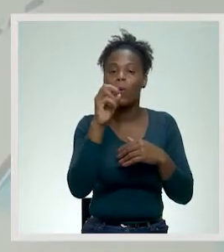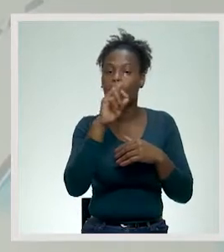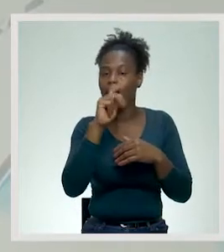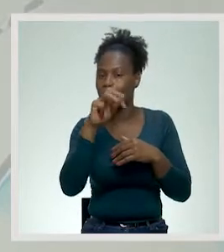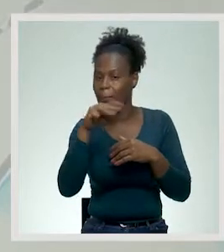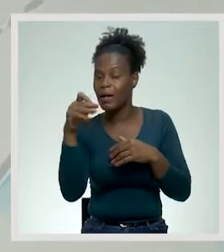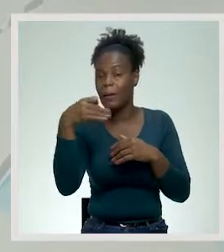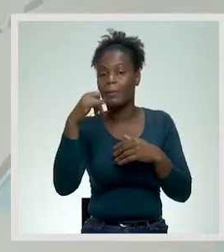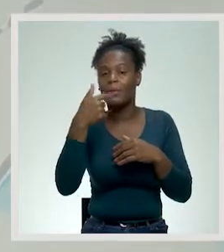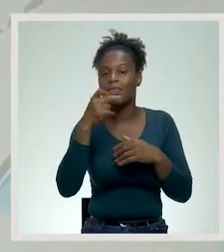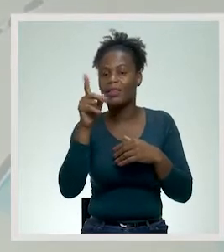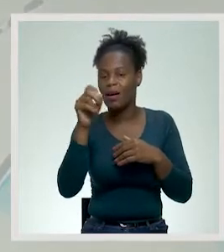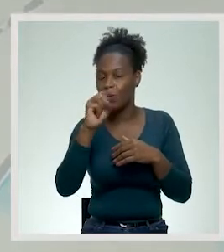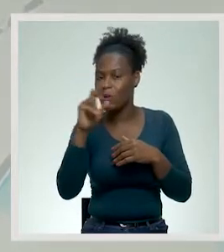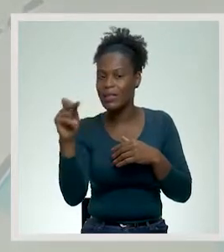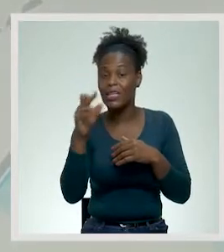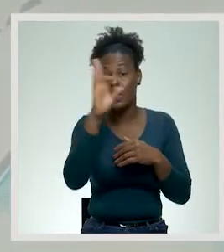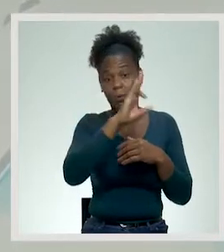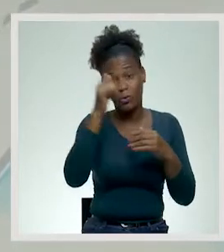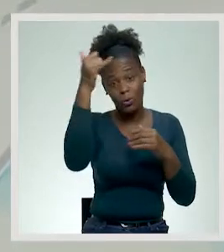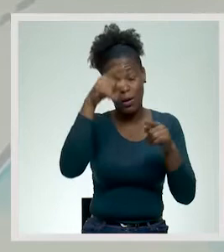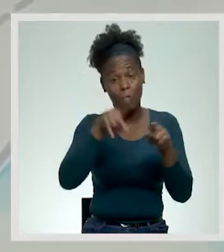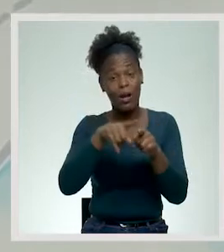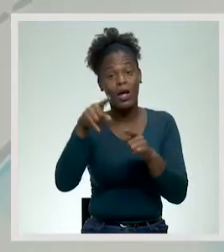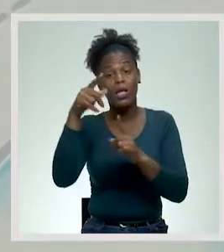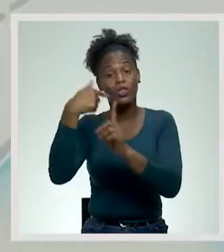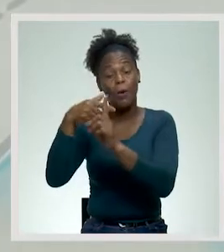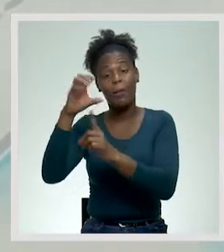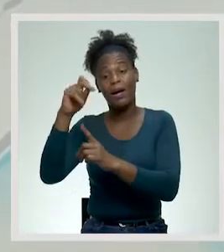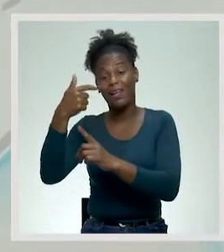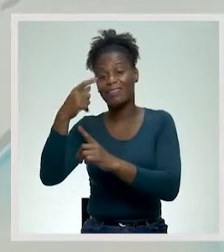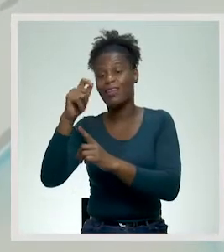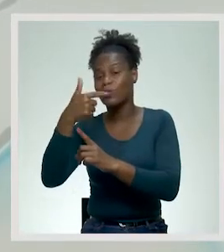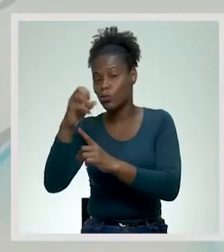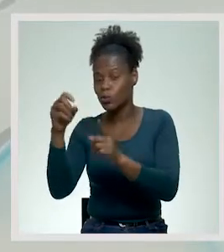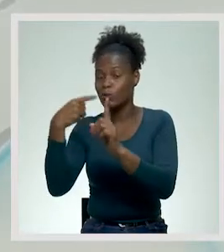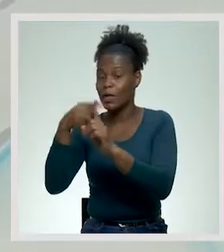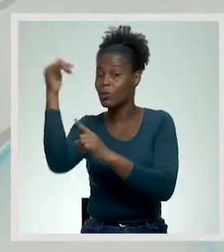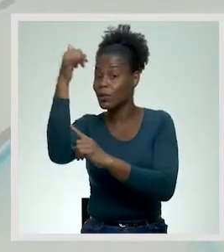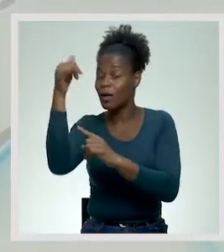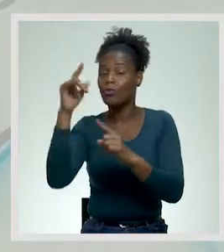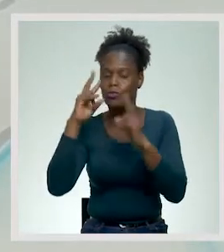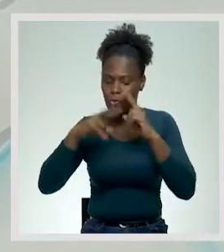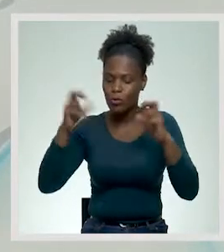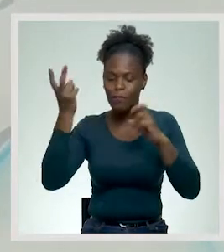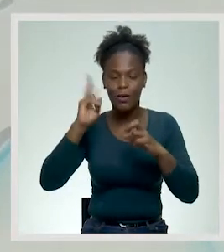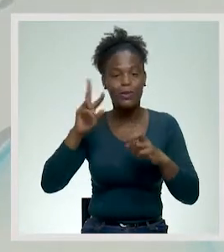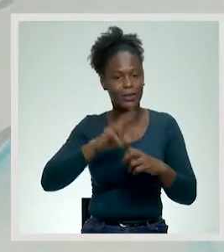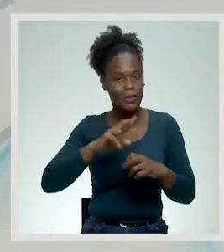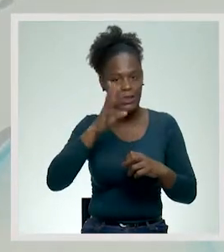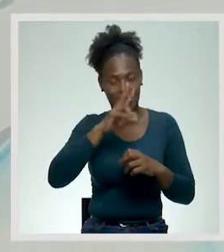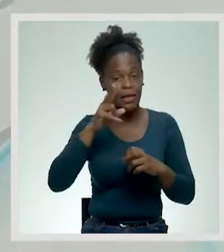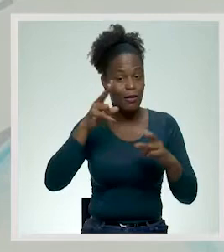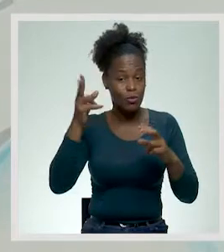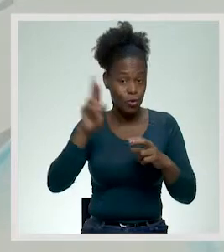Pitágoras, hipotenusa ao quadrado é igual à soma dos catetos ao quadrado, vocês vão encontrar o valor de x. Ora,